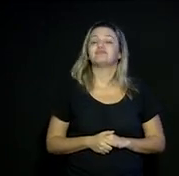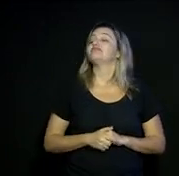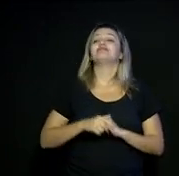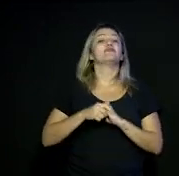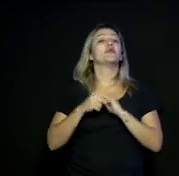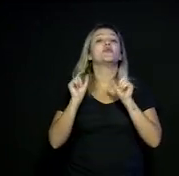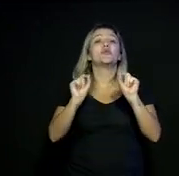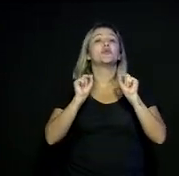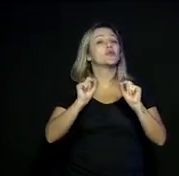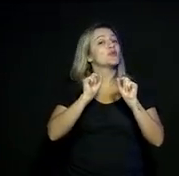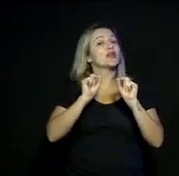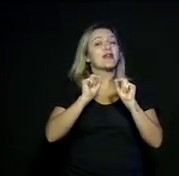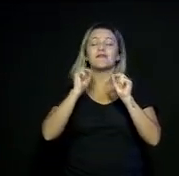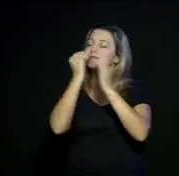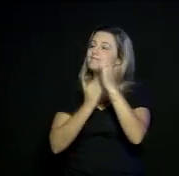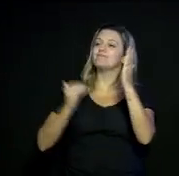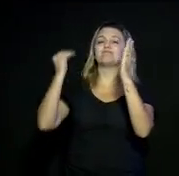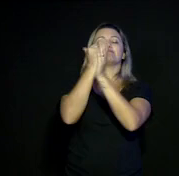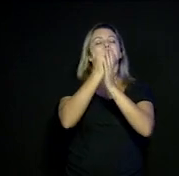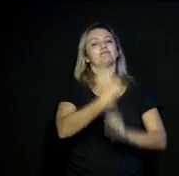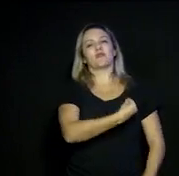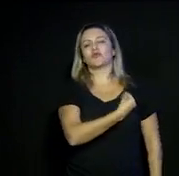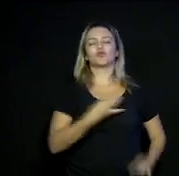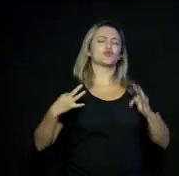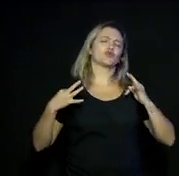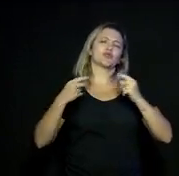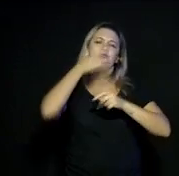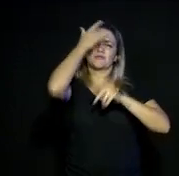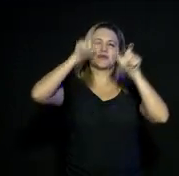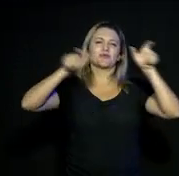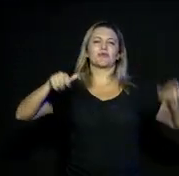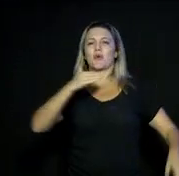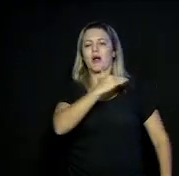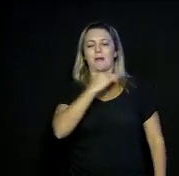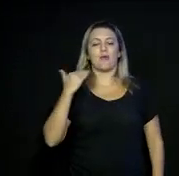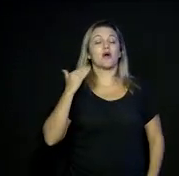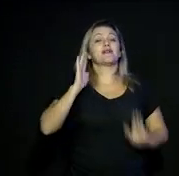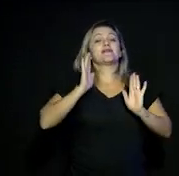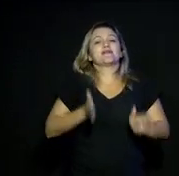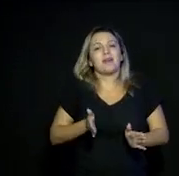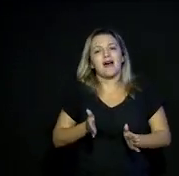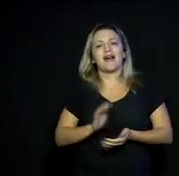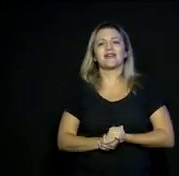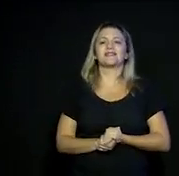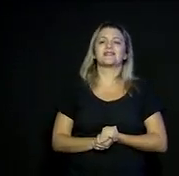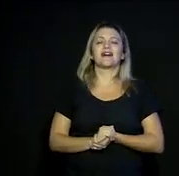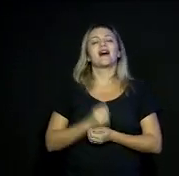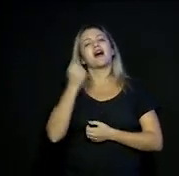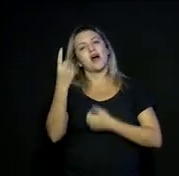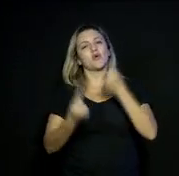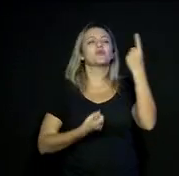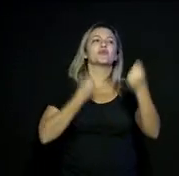está além da mera sobrevivência? Todos os homens morrem, mas nem todos os homens vivem. Alguns